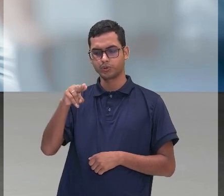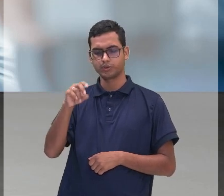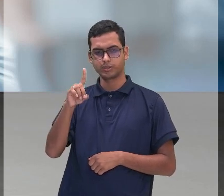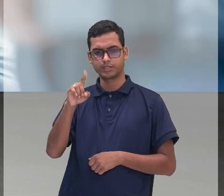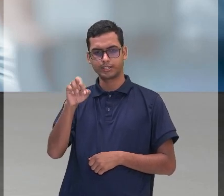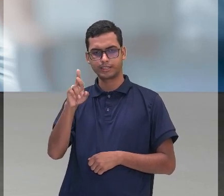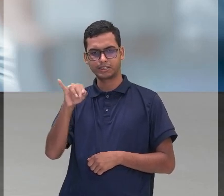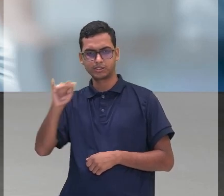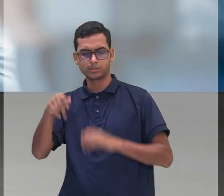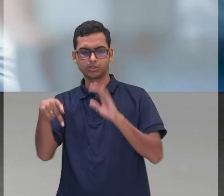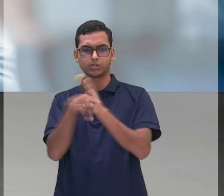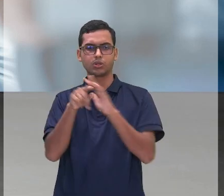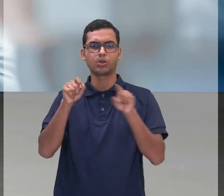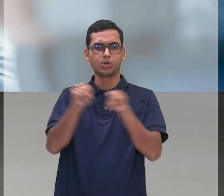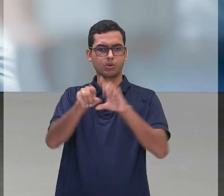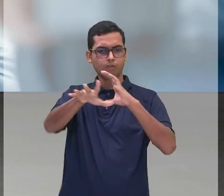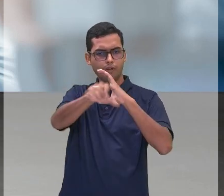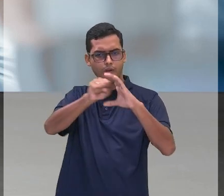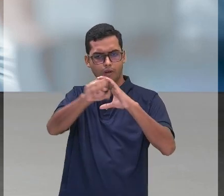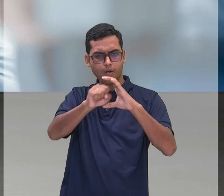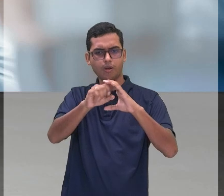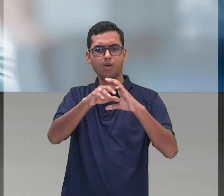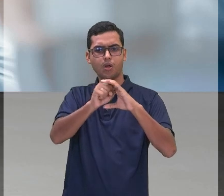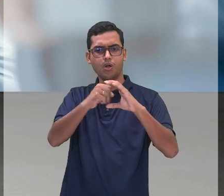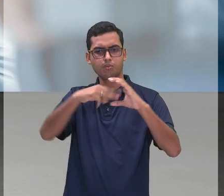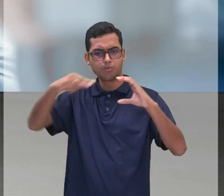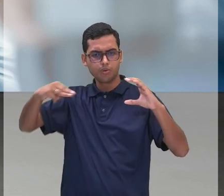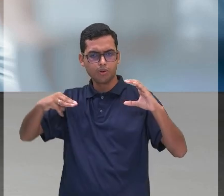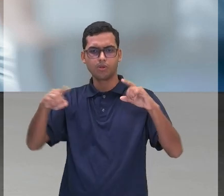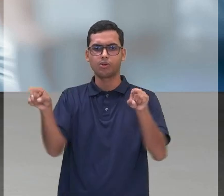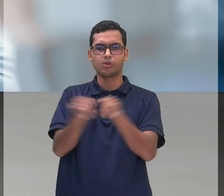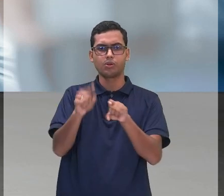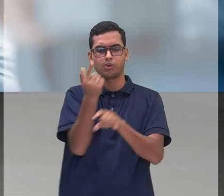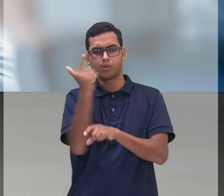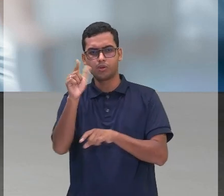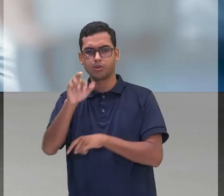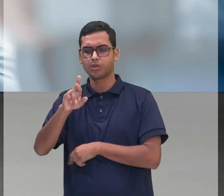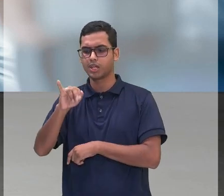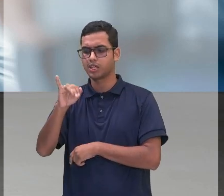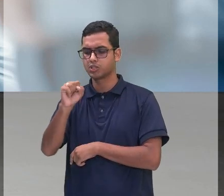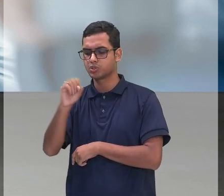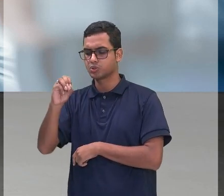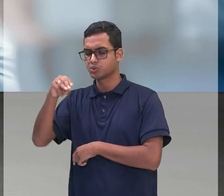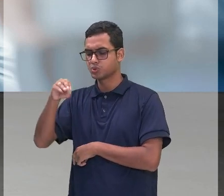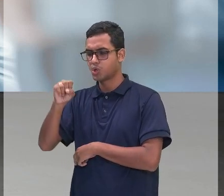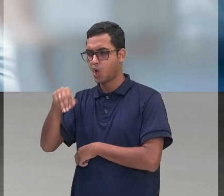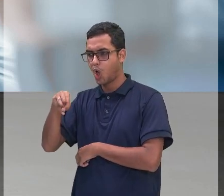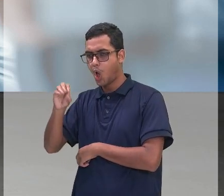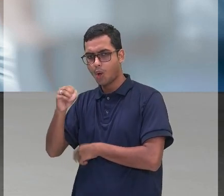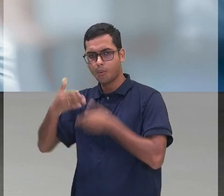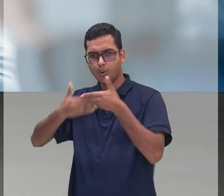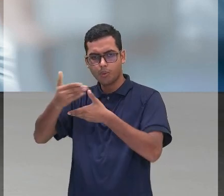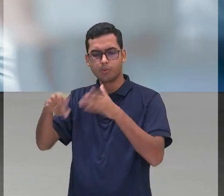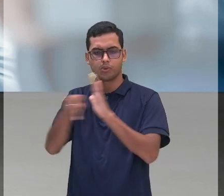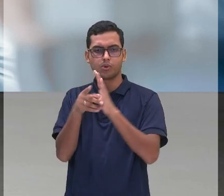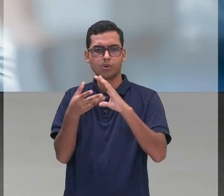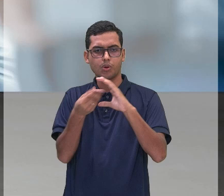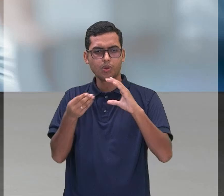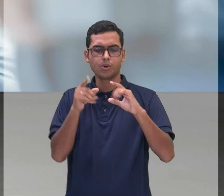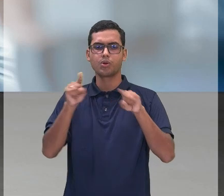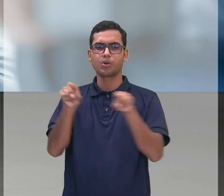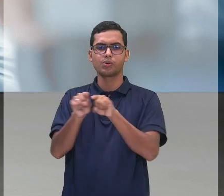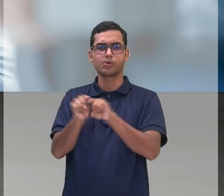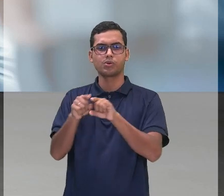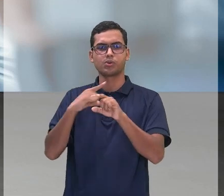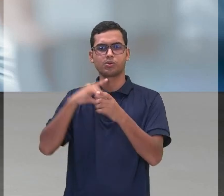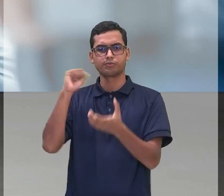os lisossomos com o processo de digestão, né? Então, cada organela tem a sua função específica numa célula. Então,